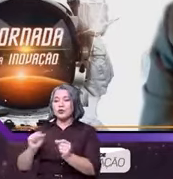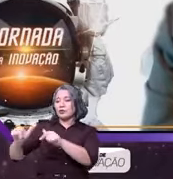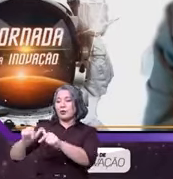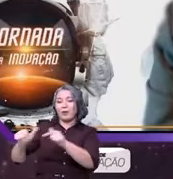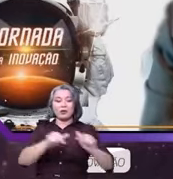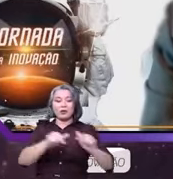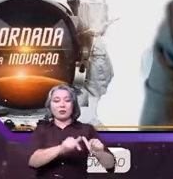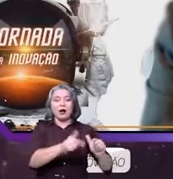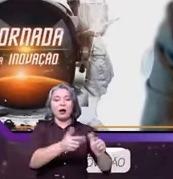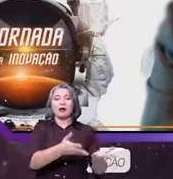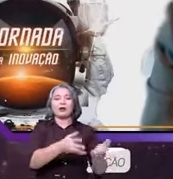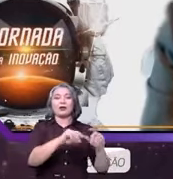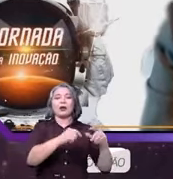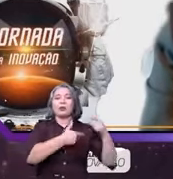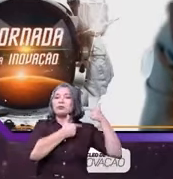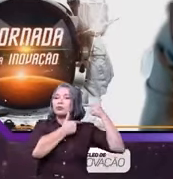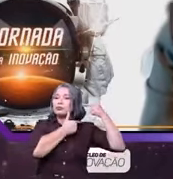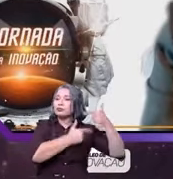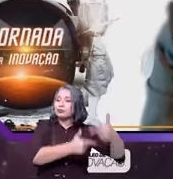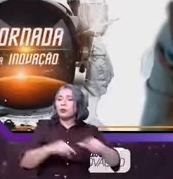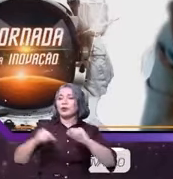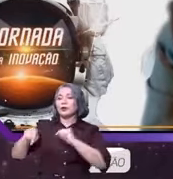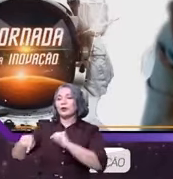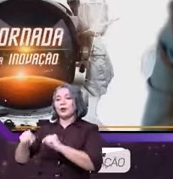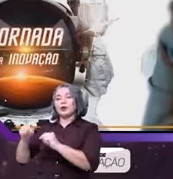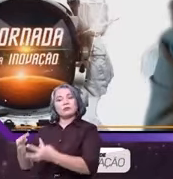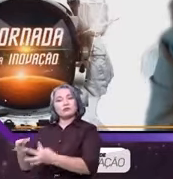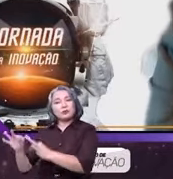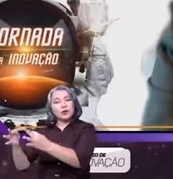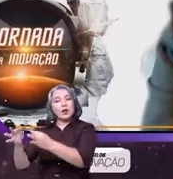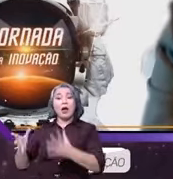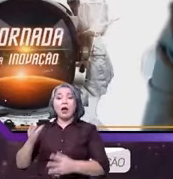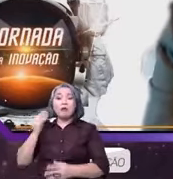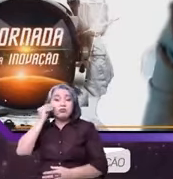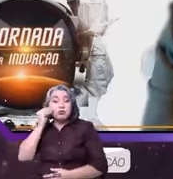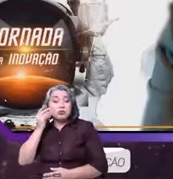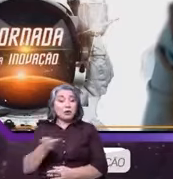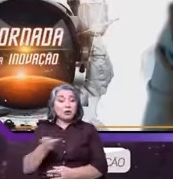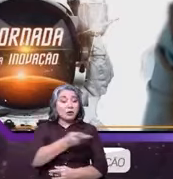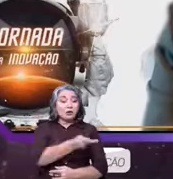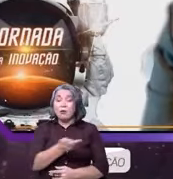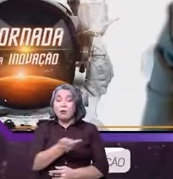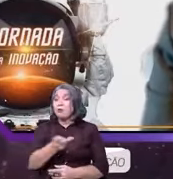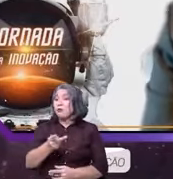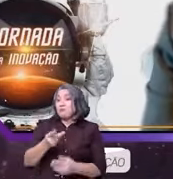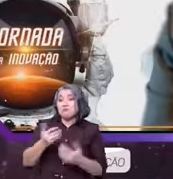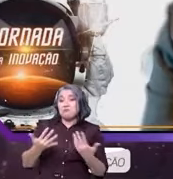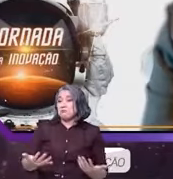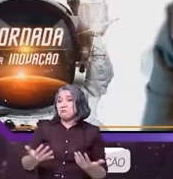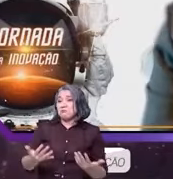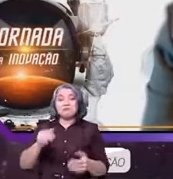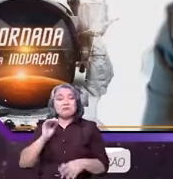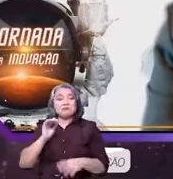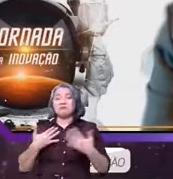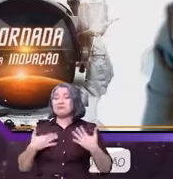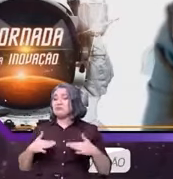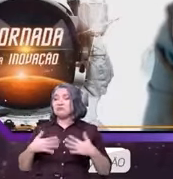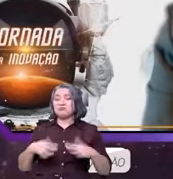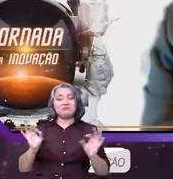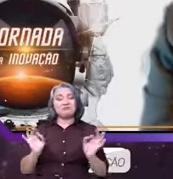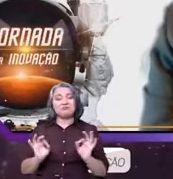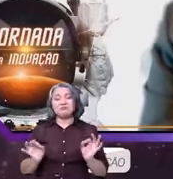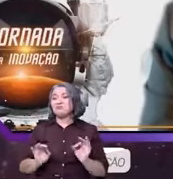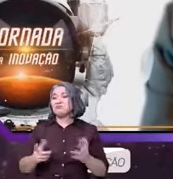trabalho, o modo 1, o modo 2, é um modo de experimentação, um modo de sustentação. Eu acho que isso já está mais do